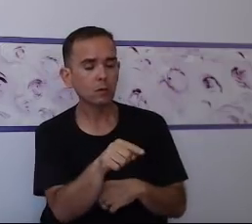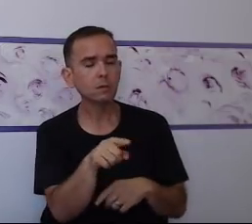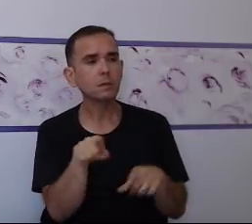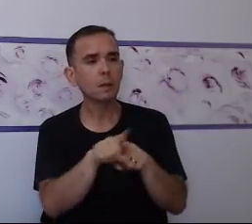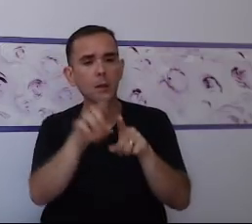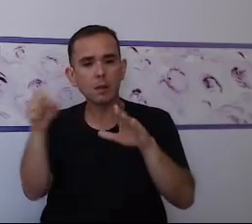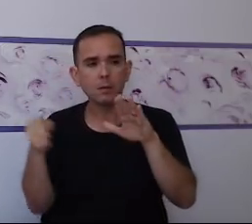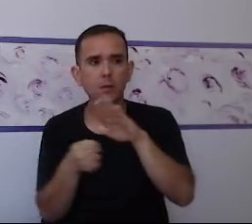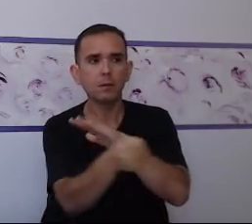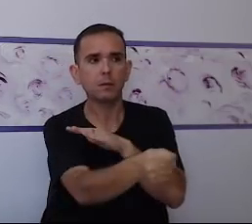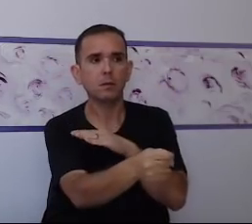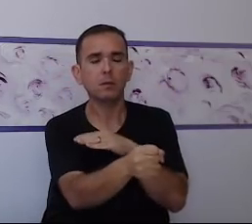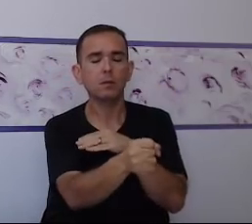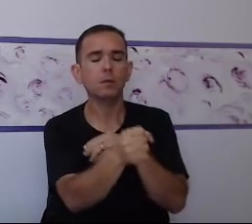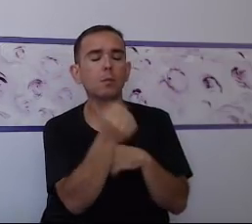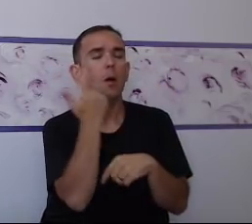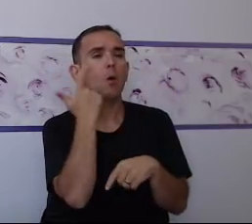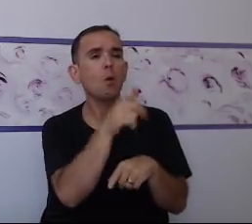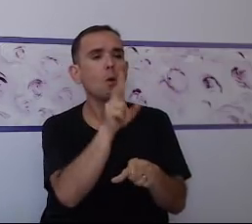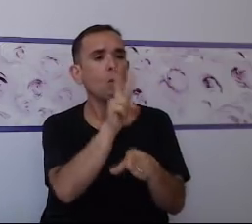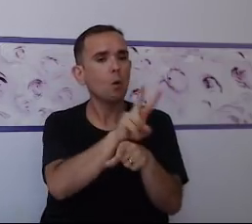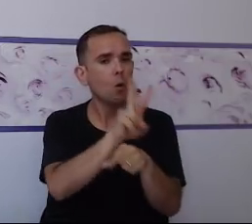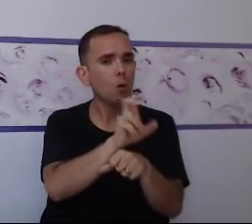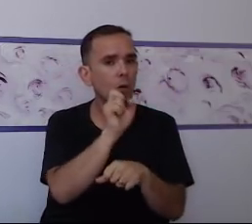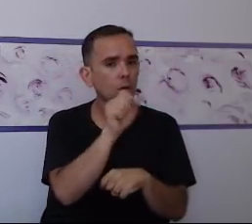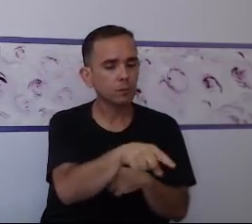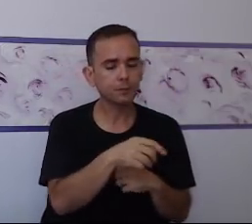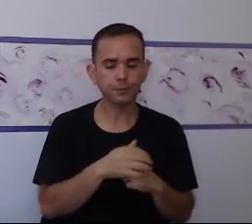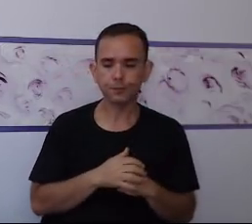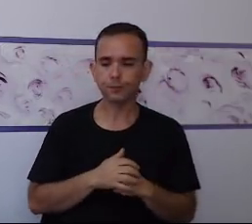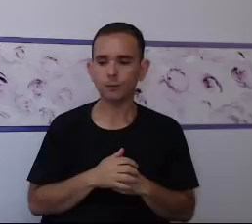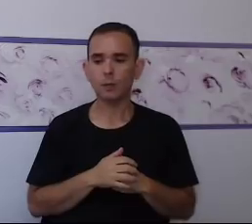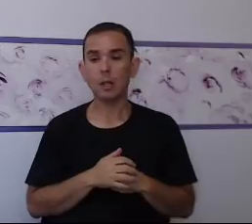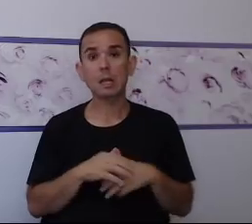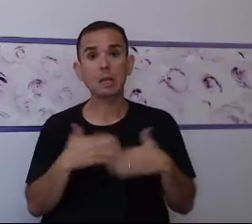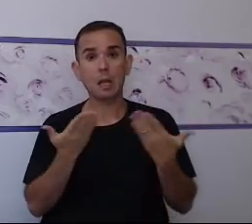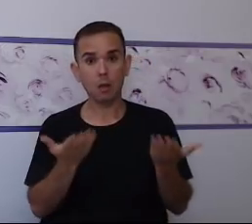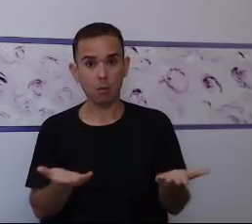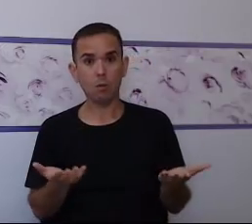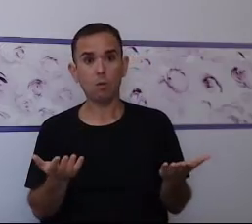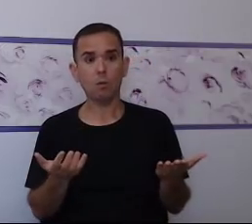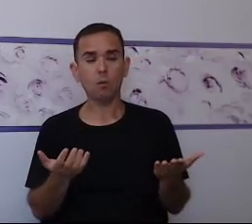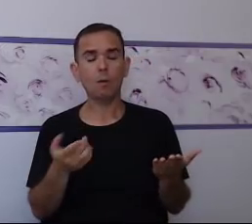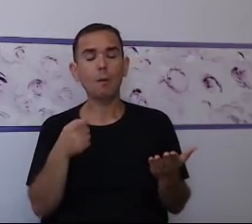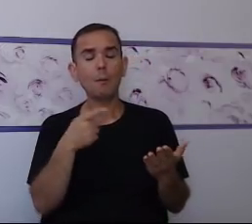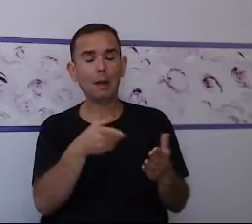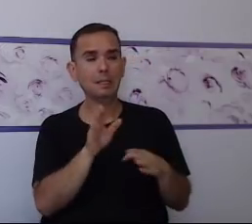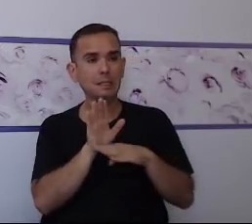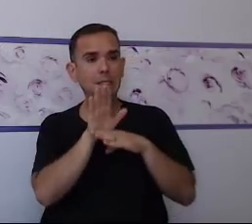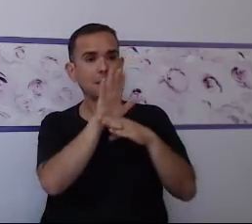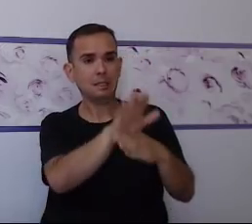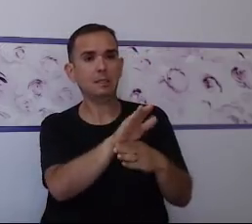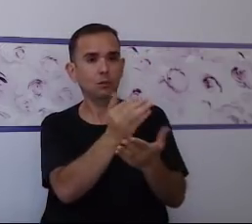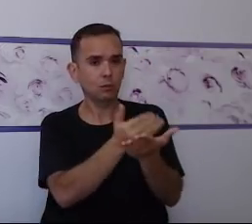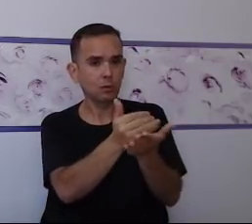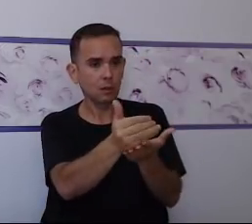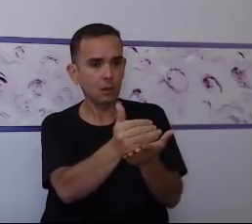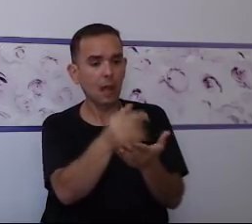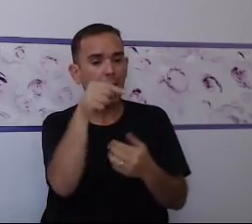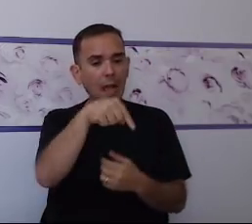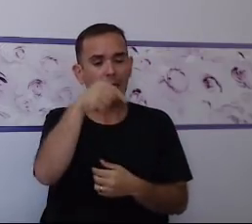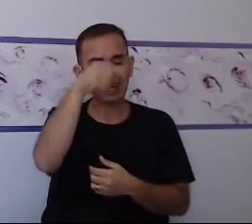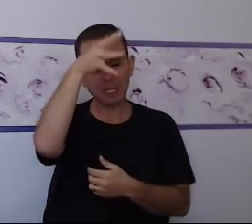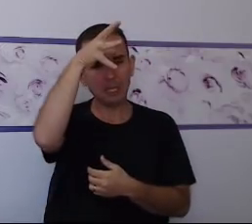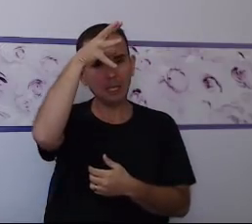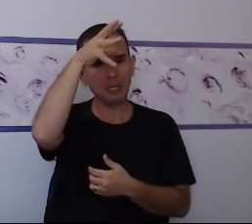iremos fornecer para o atendimento desse aluno com paralisia cerebral. Então, para esse atendimento inicial, aqui no município nós